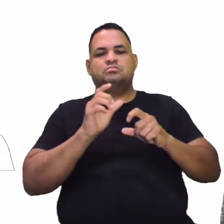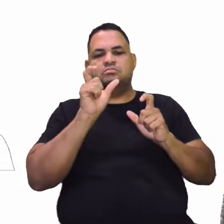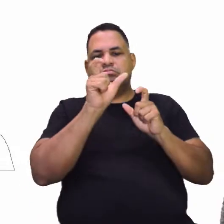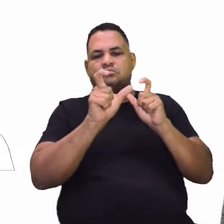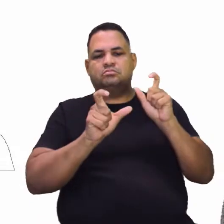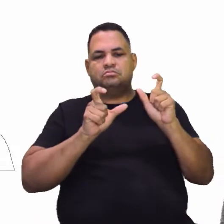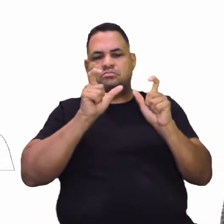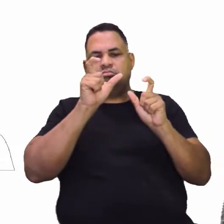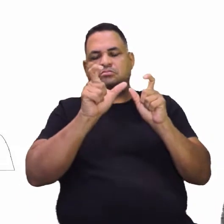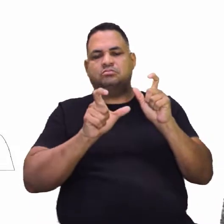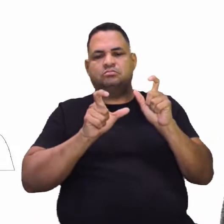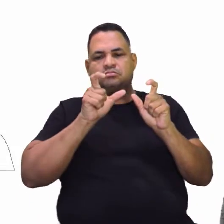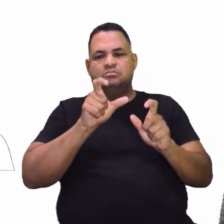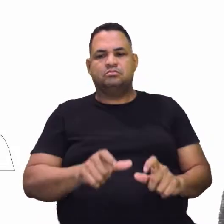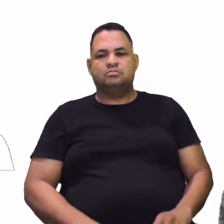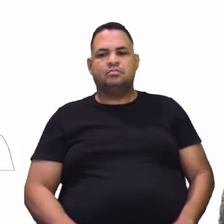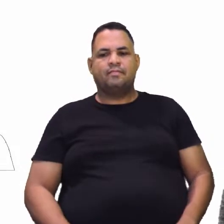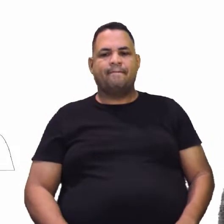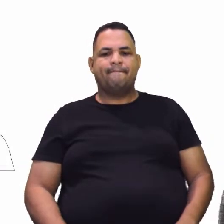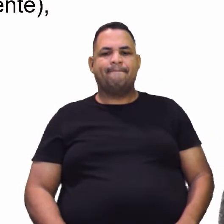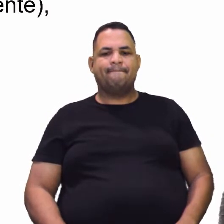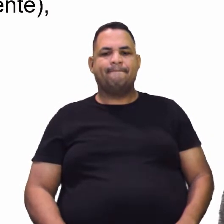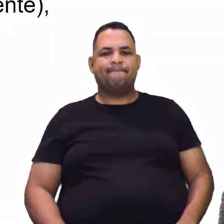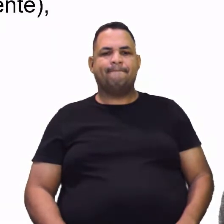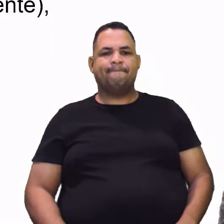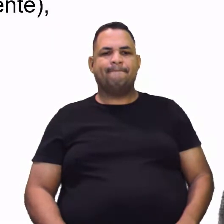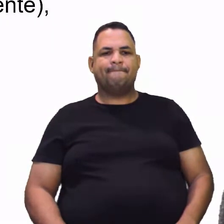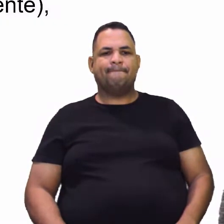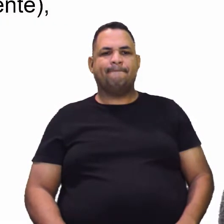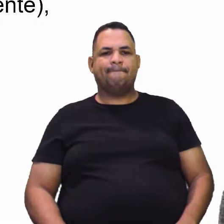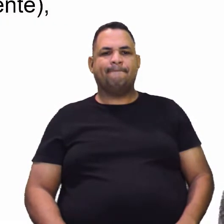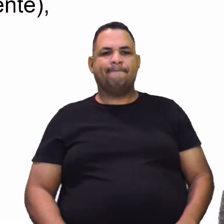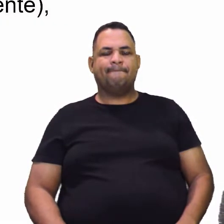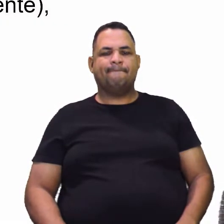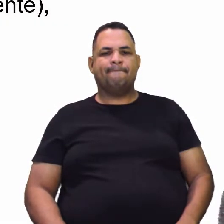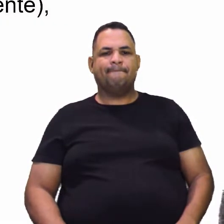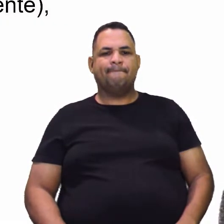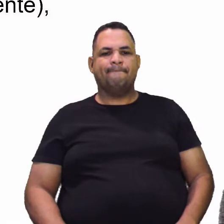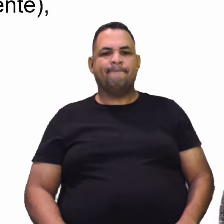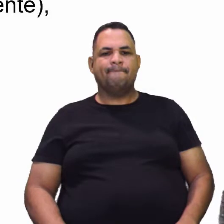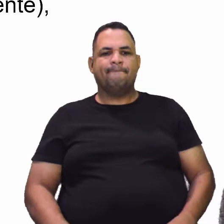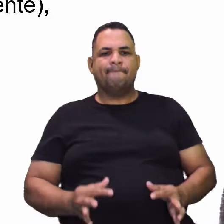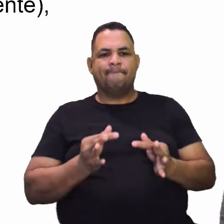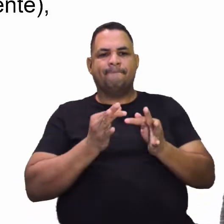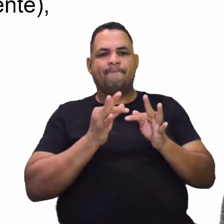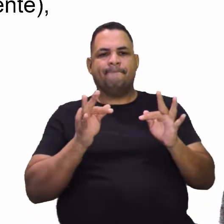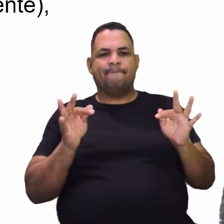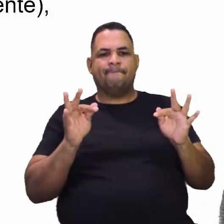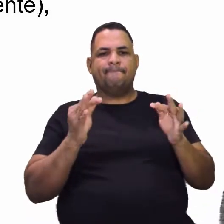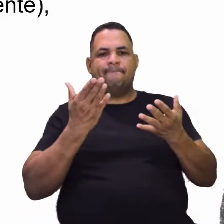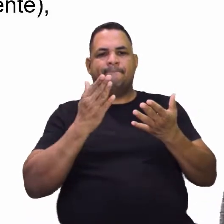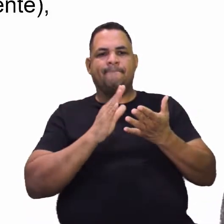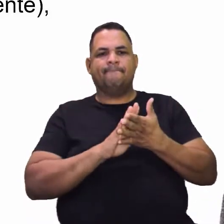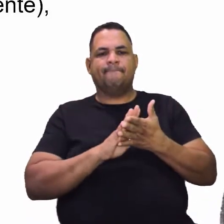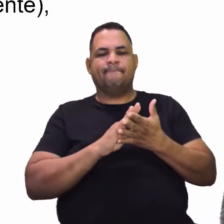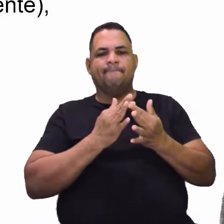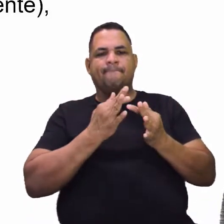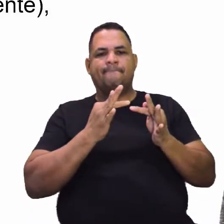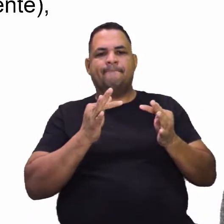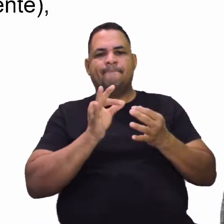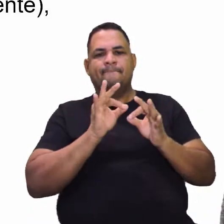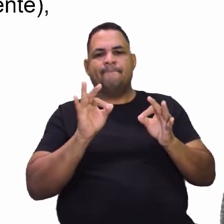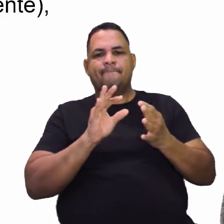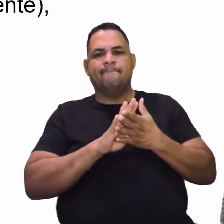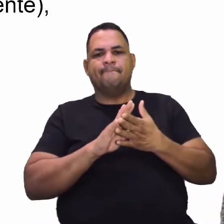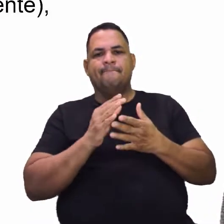advérbio. Beleza? Vamos seguir? Olha só. As frases com simple present